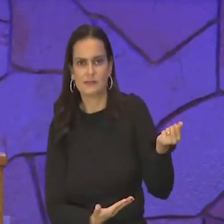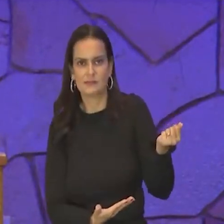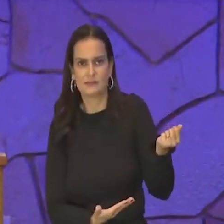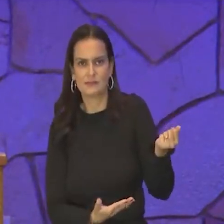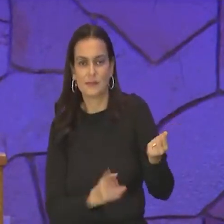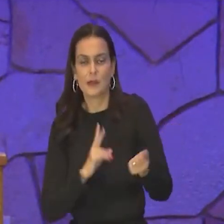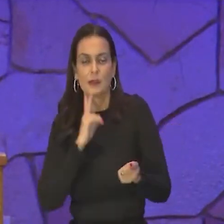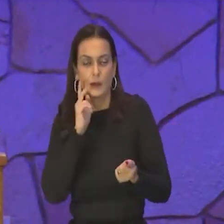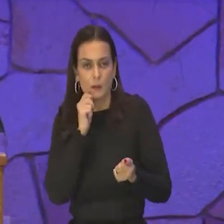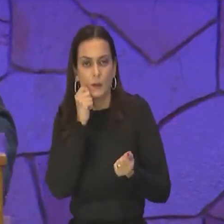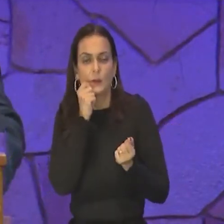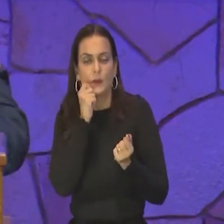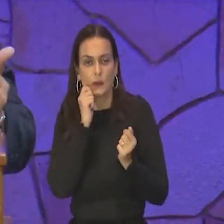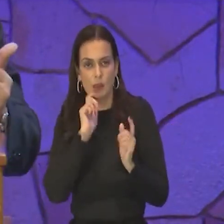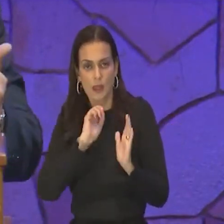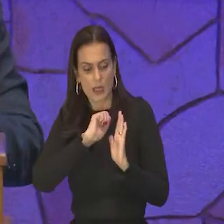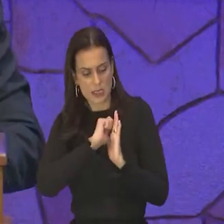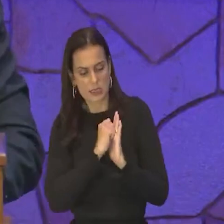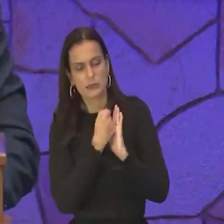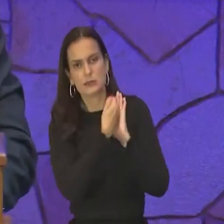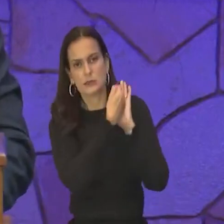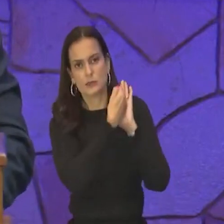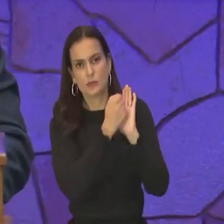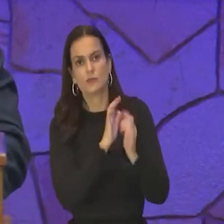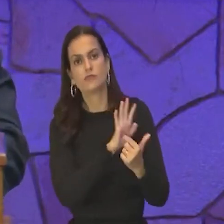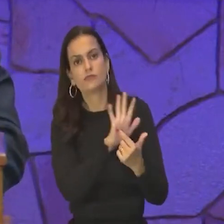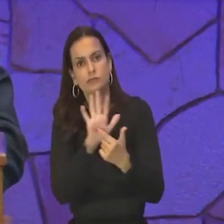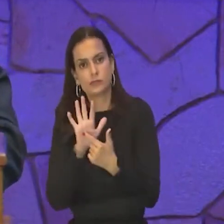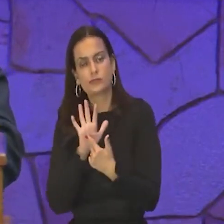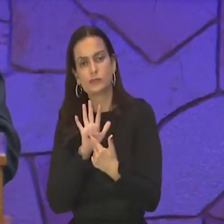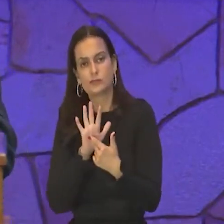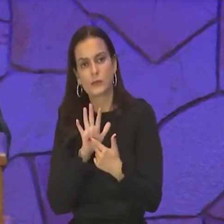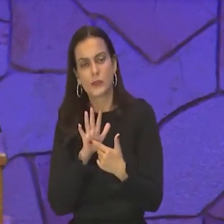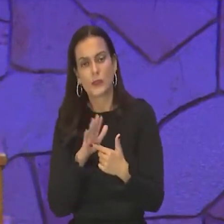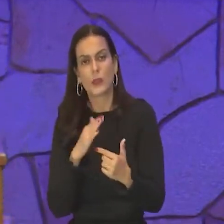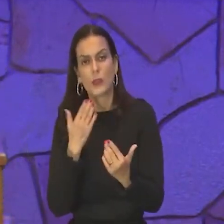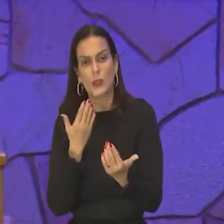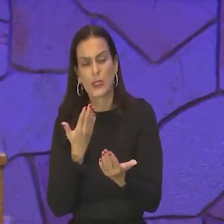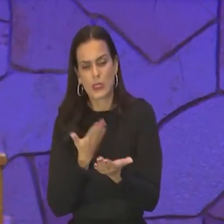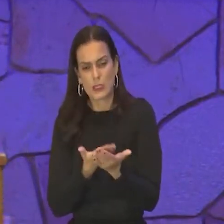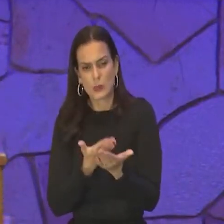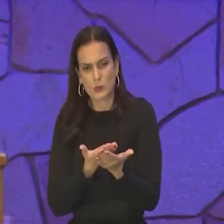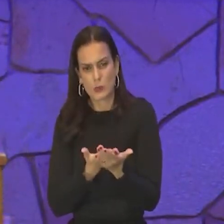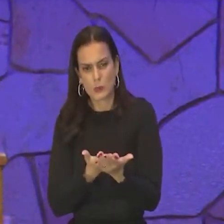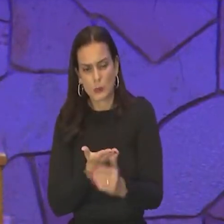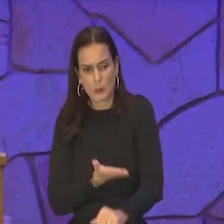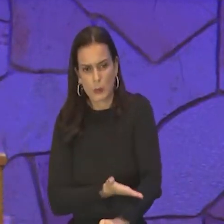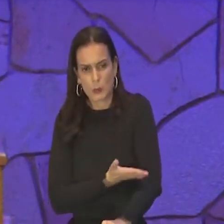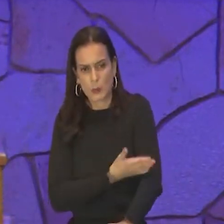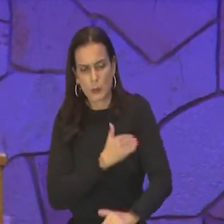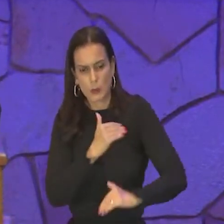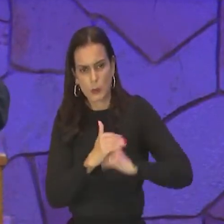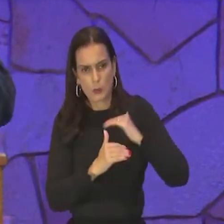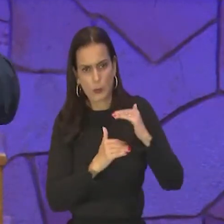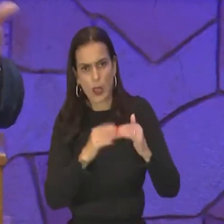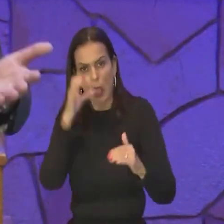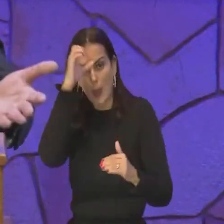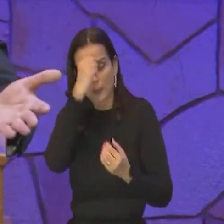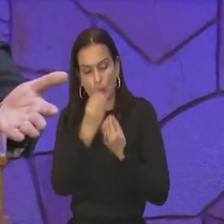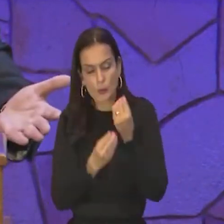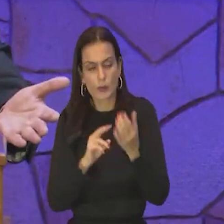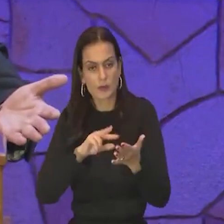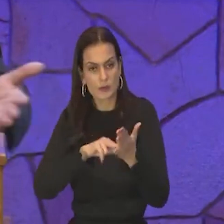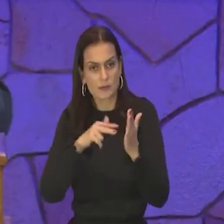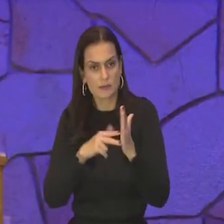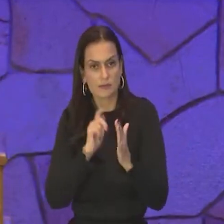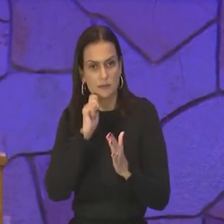este simbolismo. Quando nós estudamos no crescimento cristão, aprendemos sobre a ceia e sobre o batismo e tantas